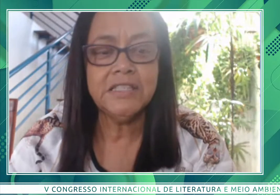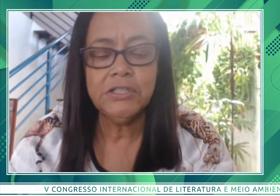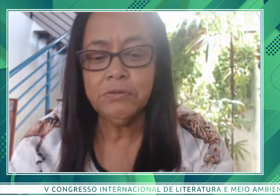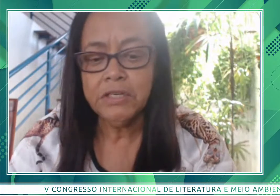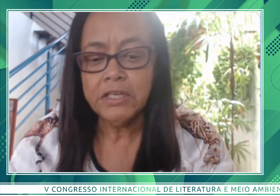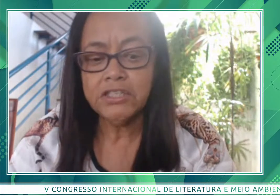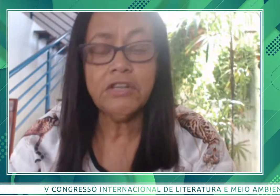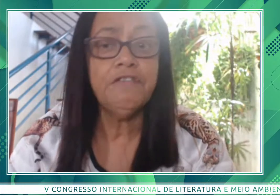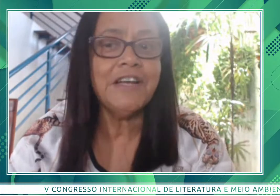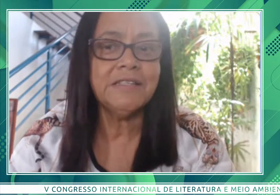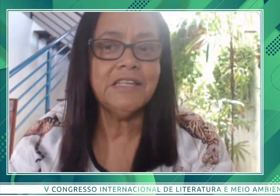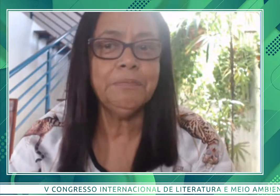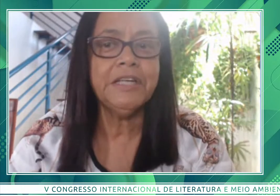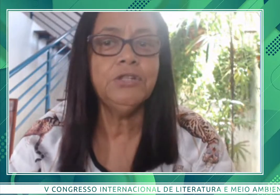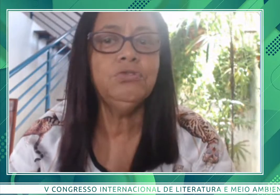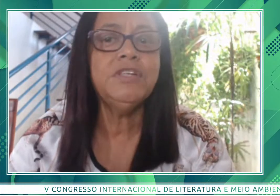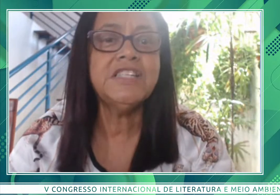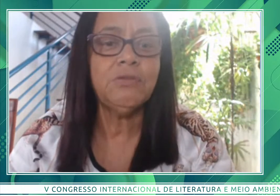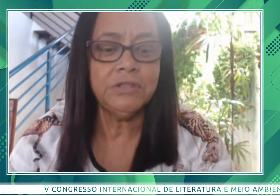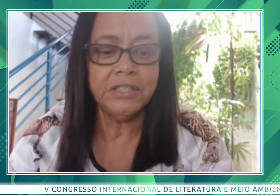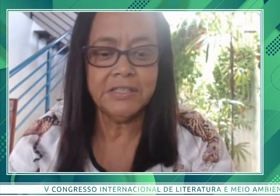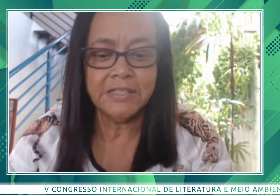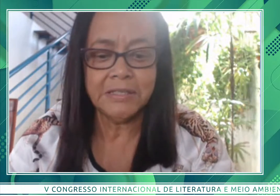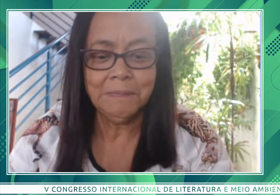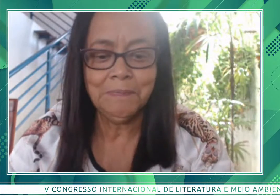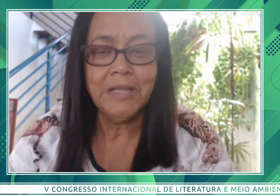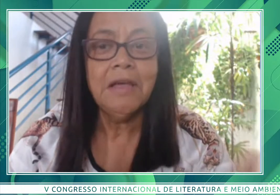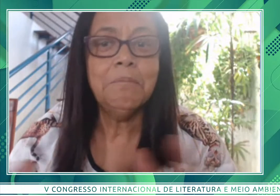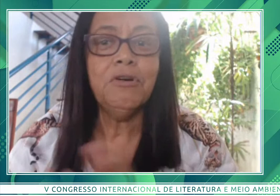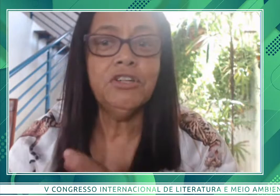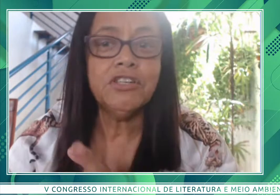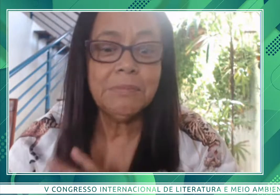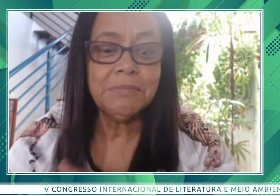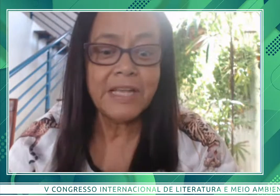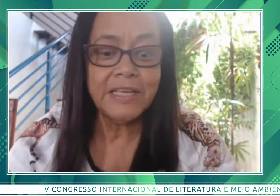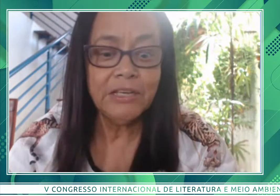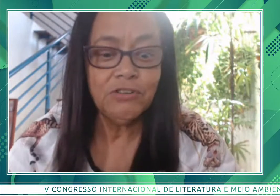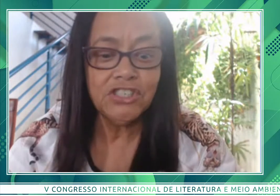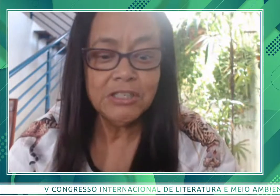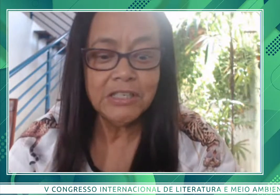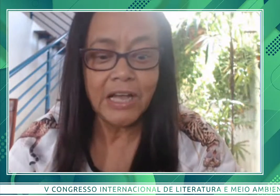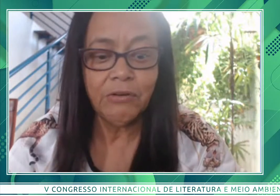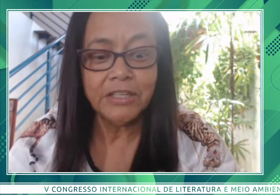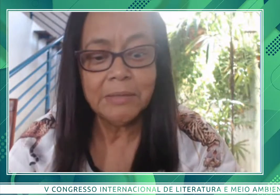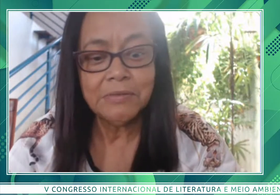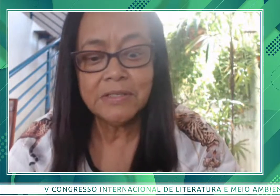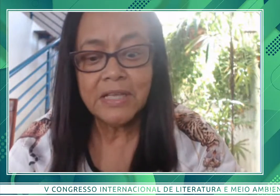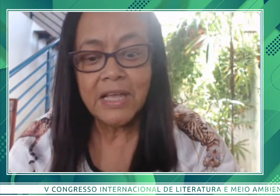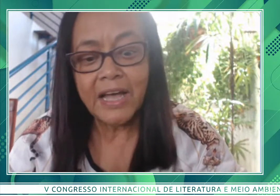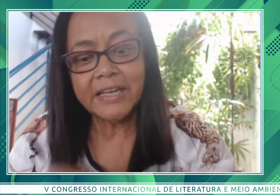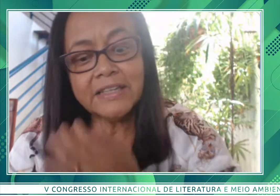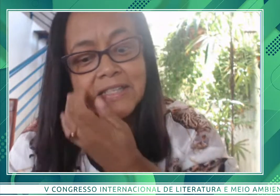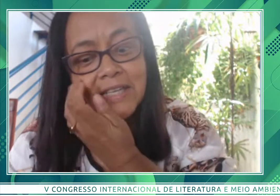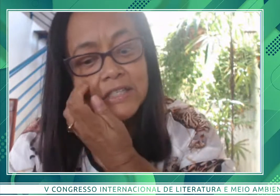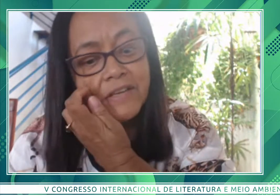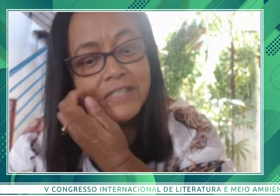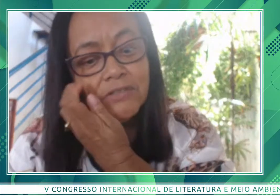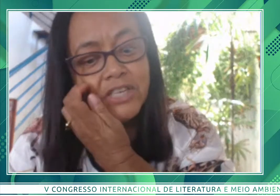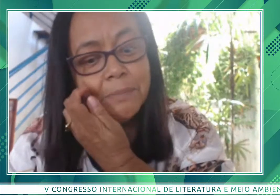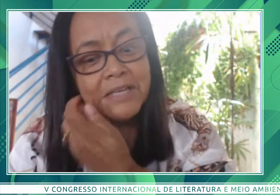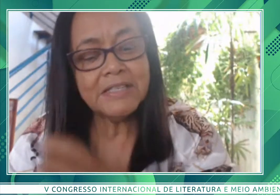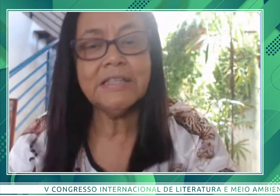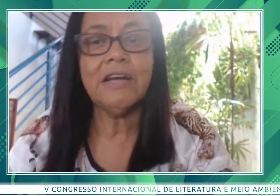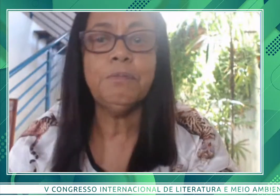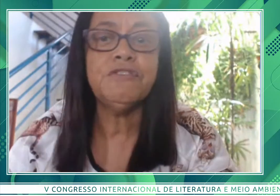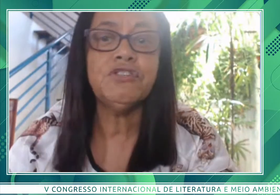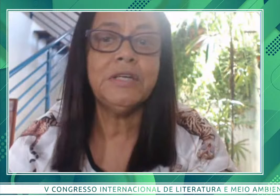do Brasil estão fazendo para que tudo isso aconteça. Bom, nós temos aqui hoje, agora temos a grata satisfação